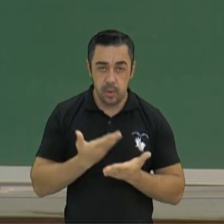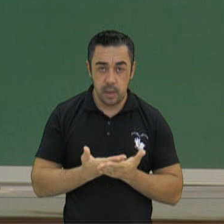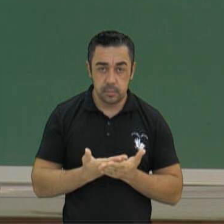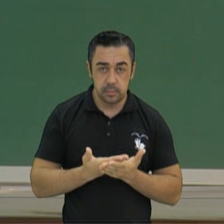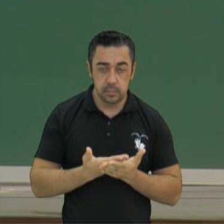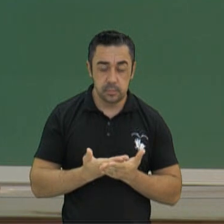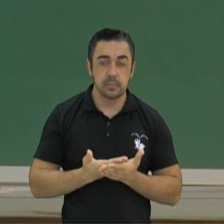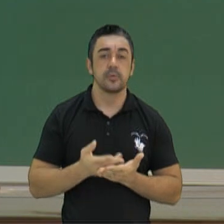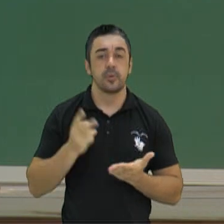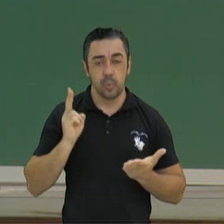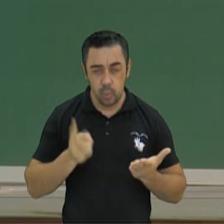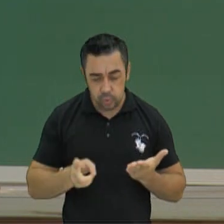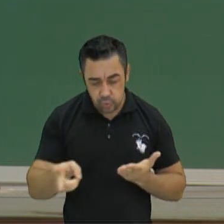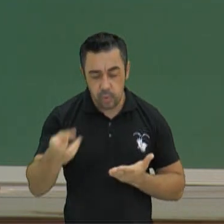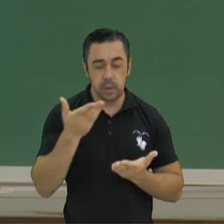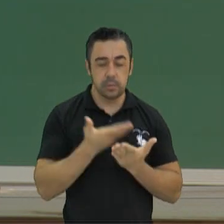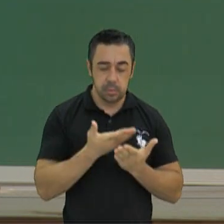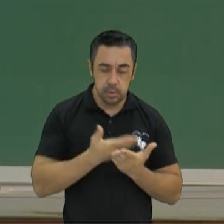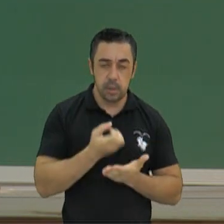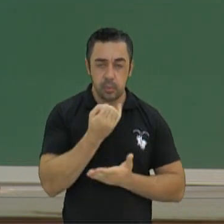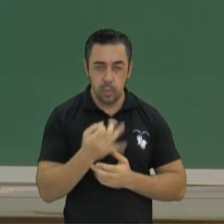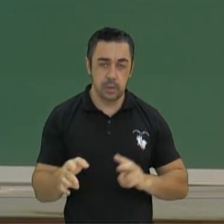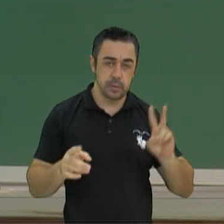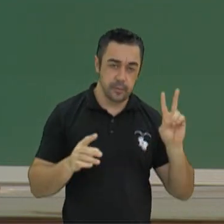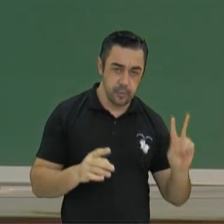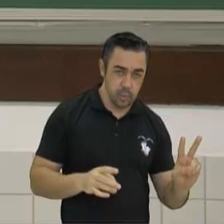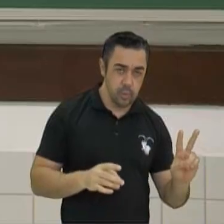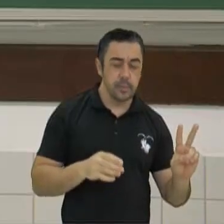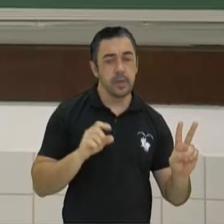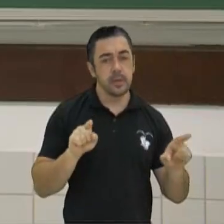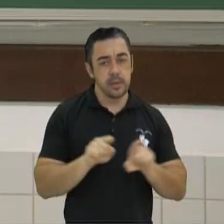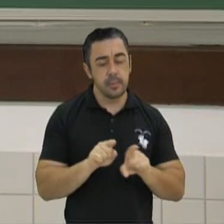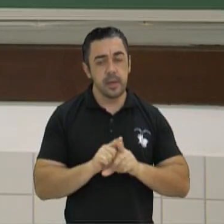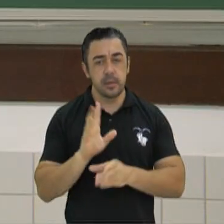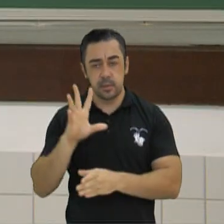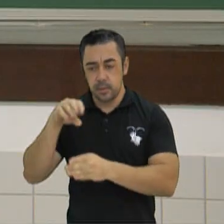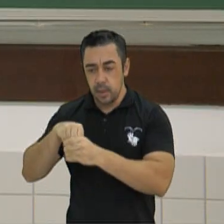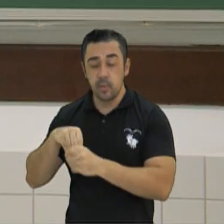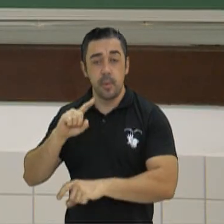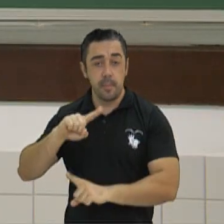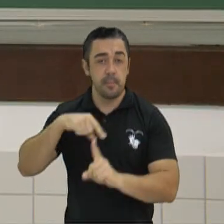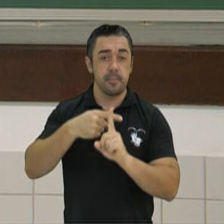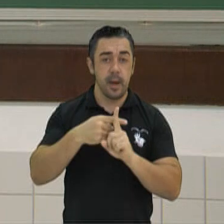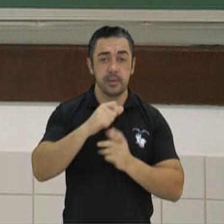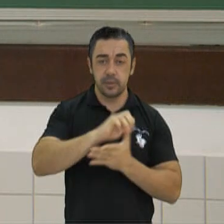aula? Nós vamos continuar estudando volume e capacidade com mais resoluções de